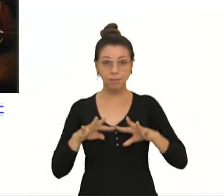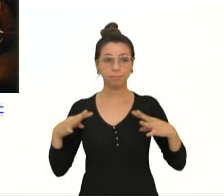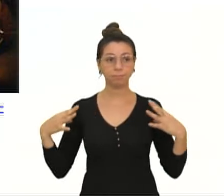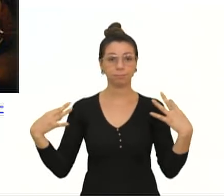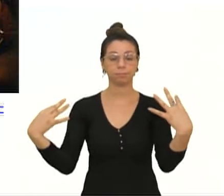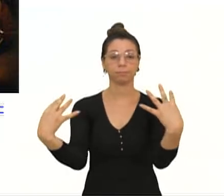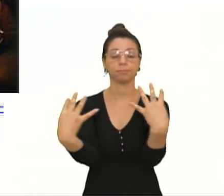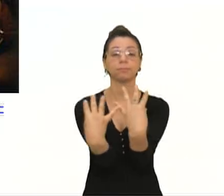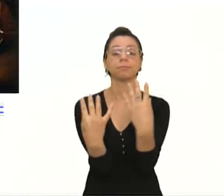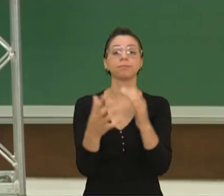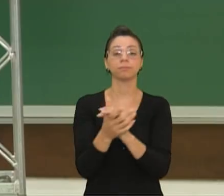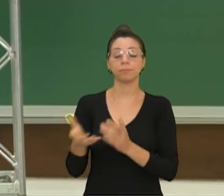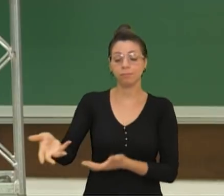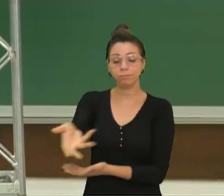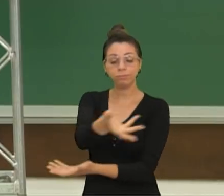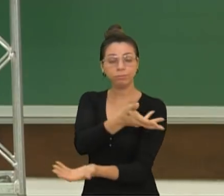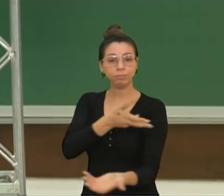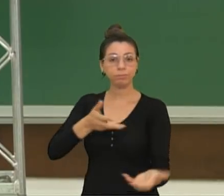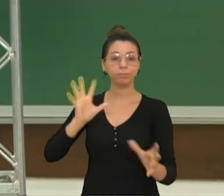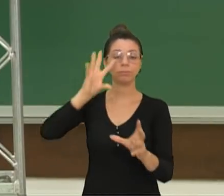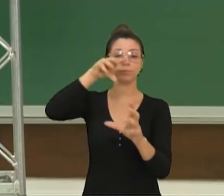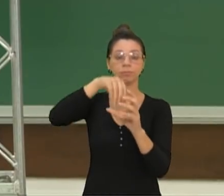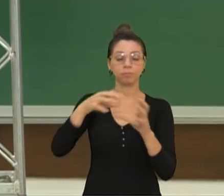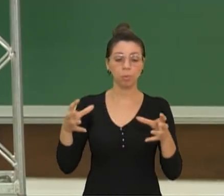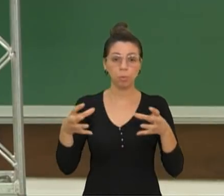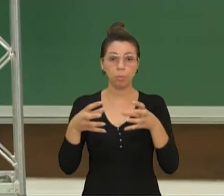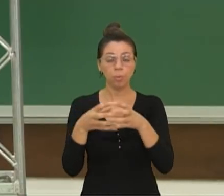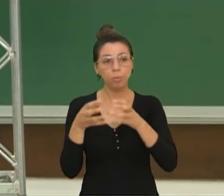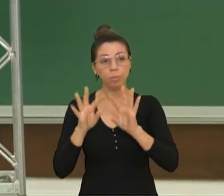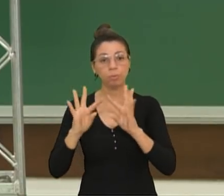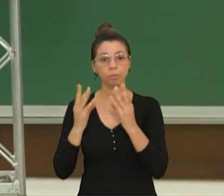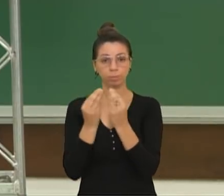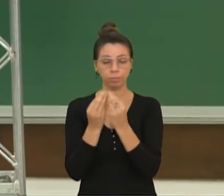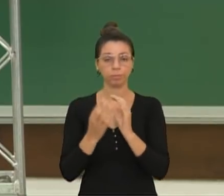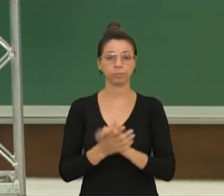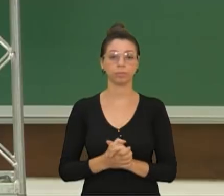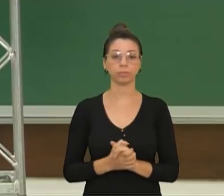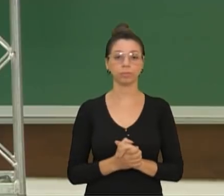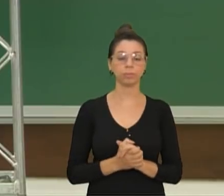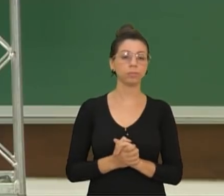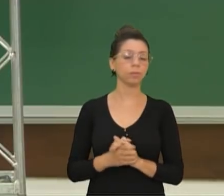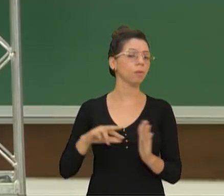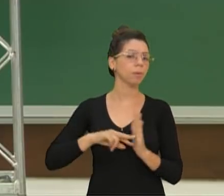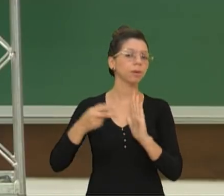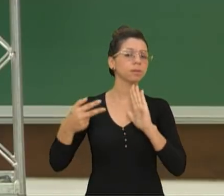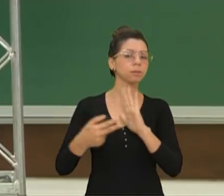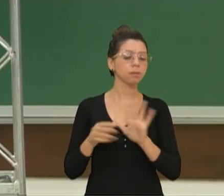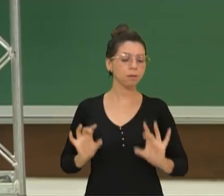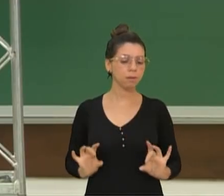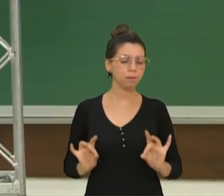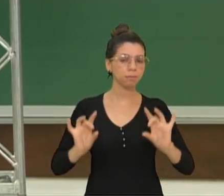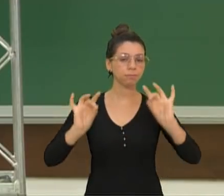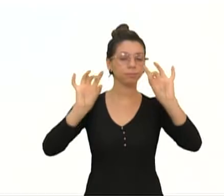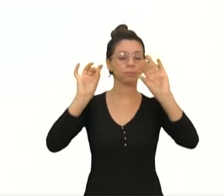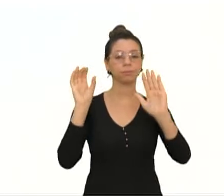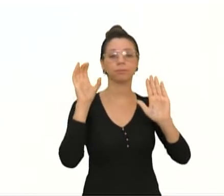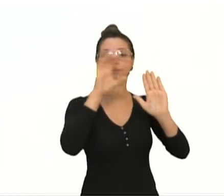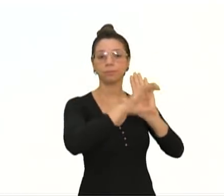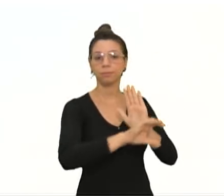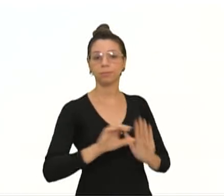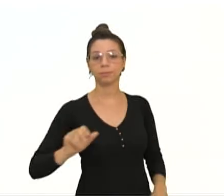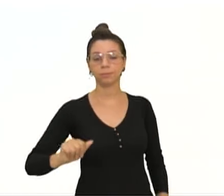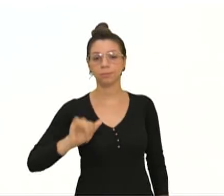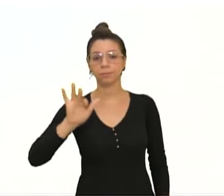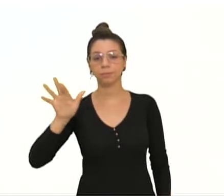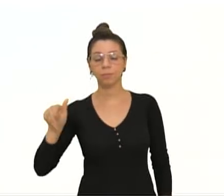uma comunidade, né, familiar. O que é especial no conceito que os africanos têm